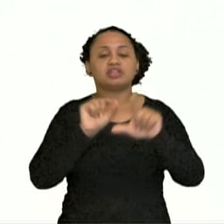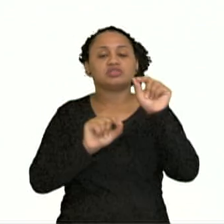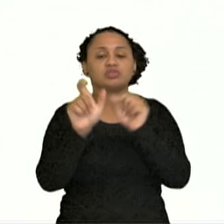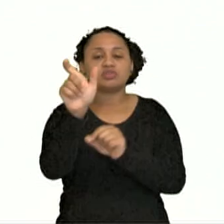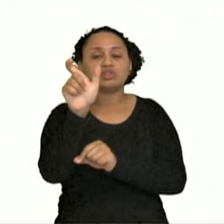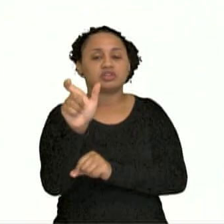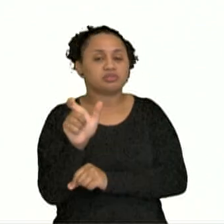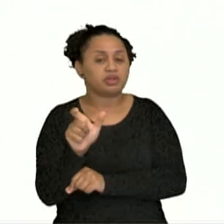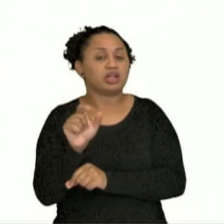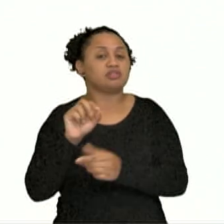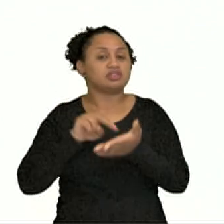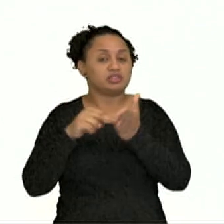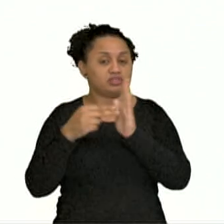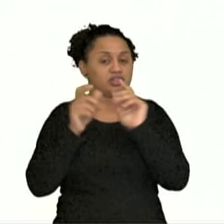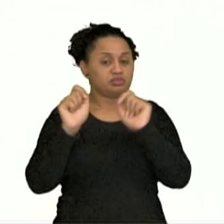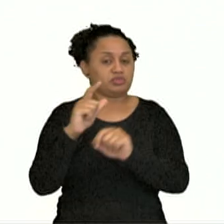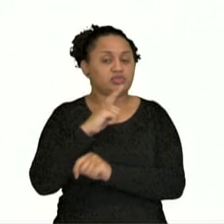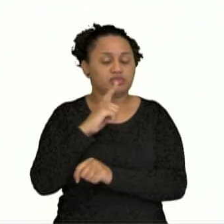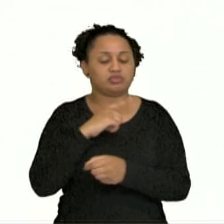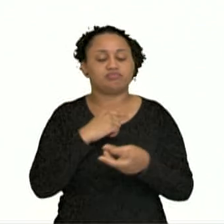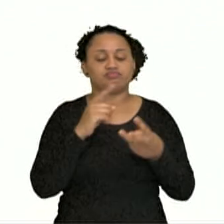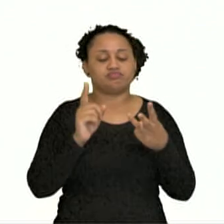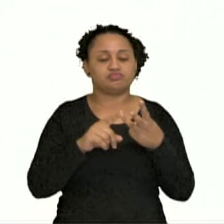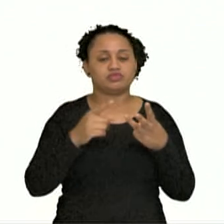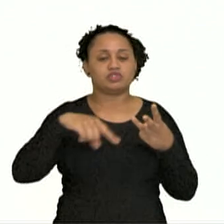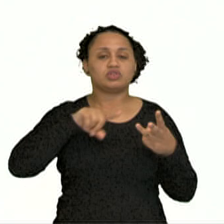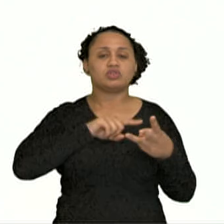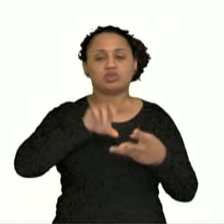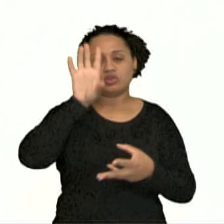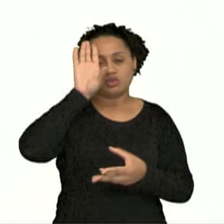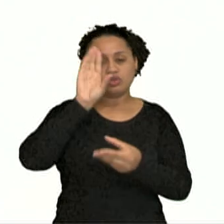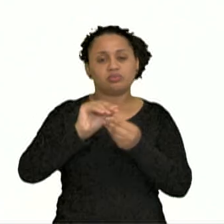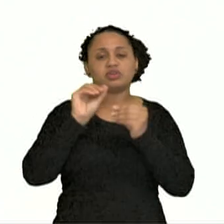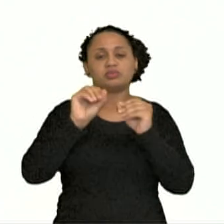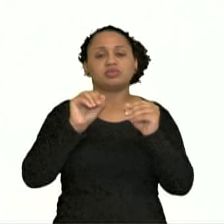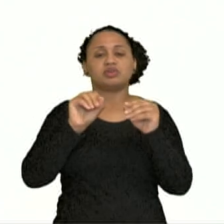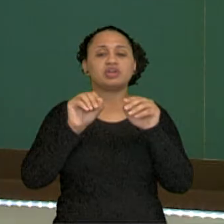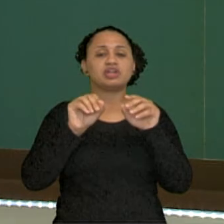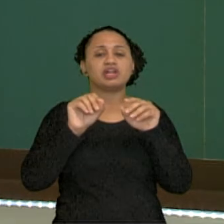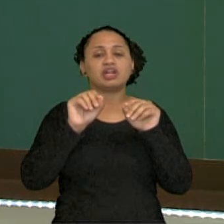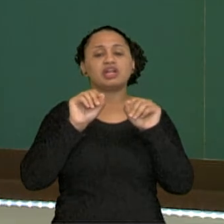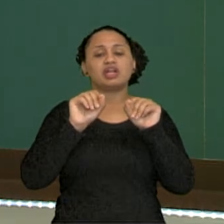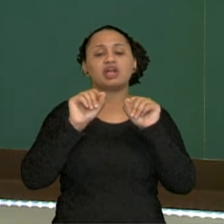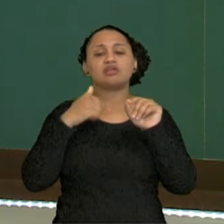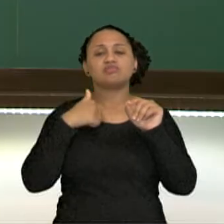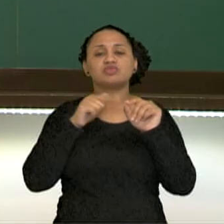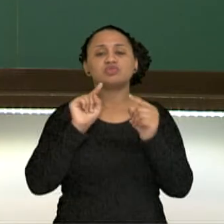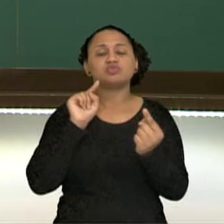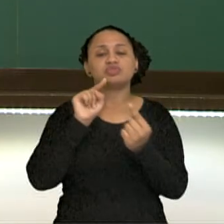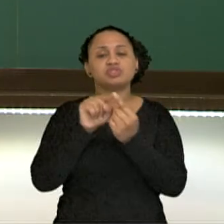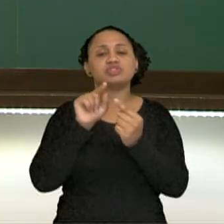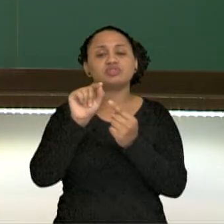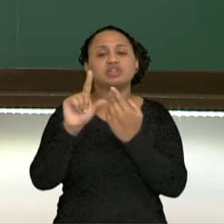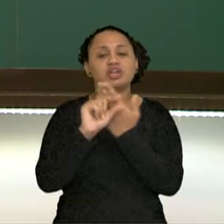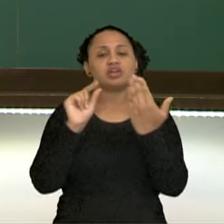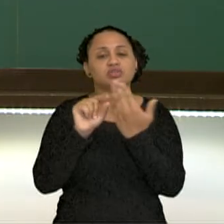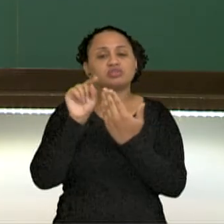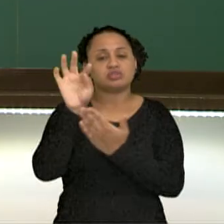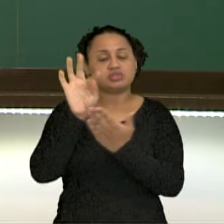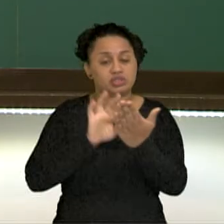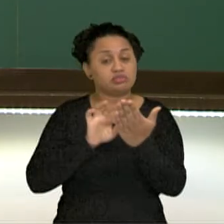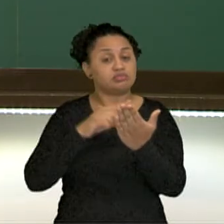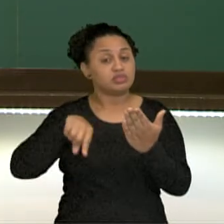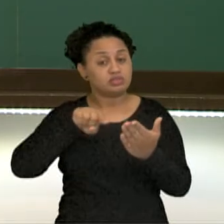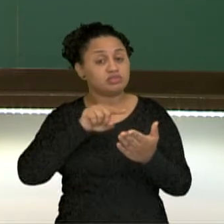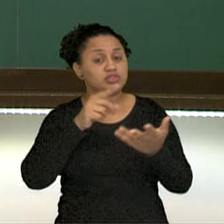das palavras, então compreendemos a estrutura e a intenção do autor do texto. Então, vocês viram que foi um